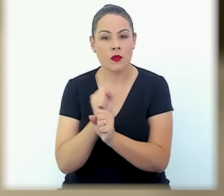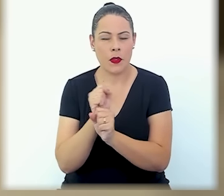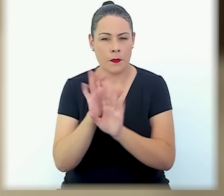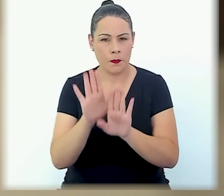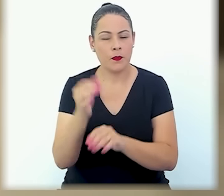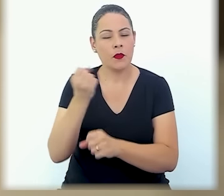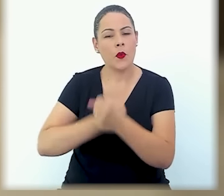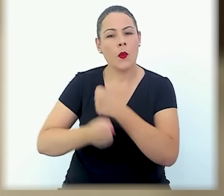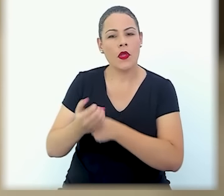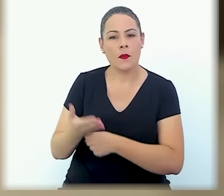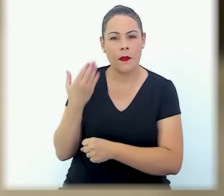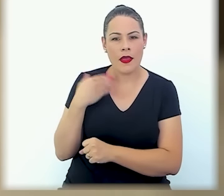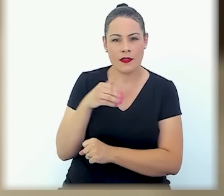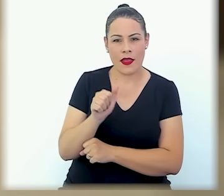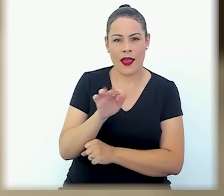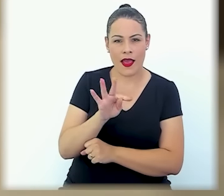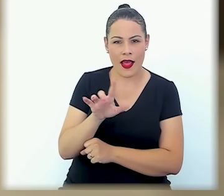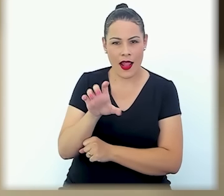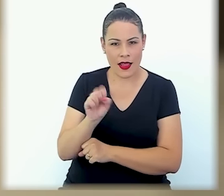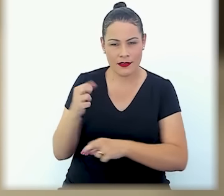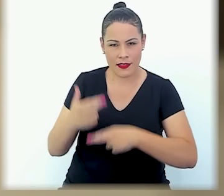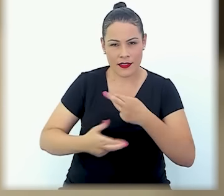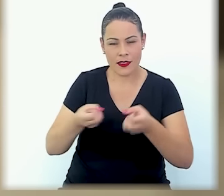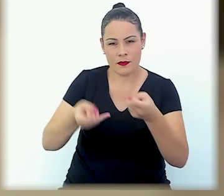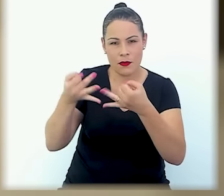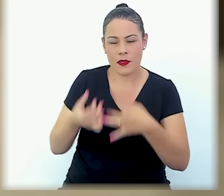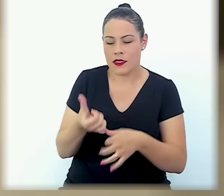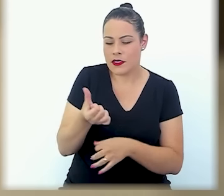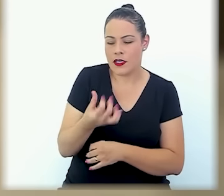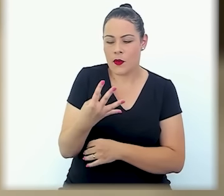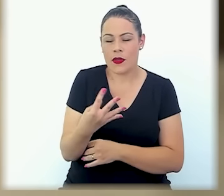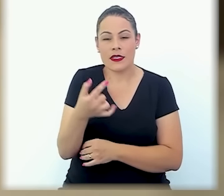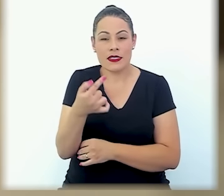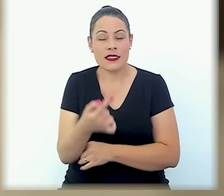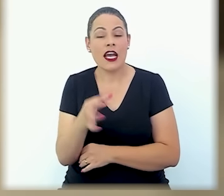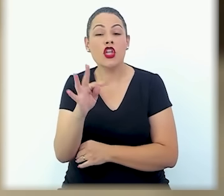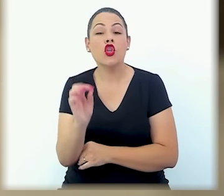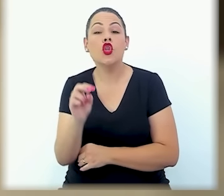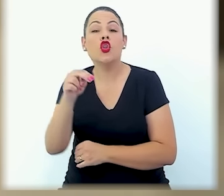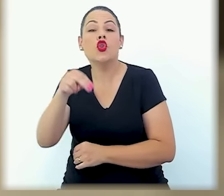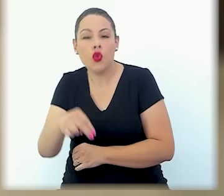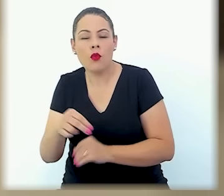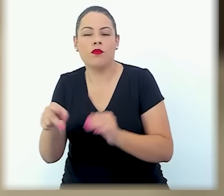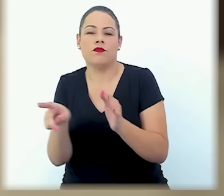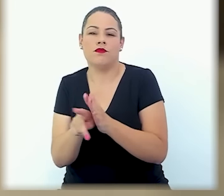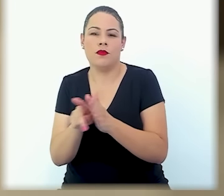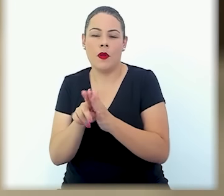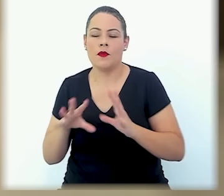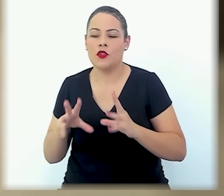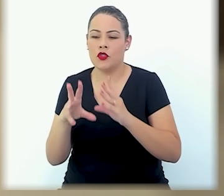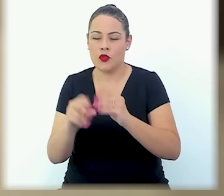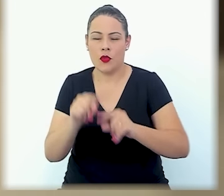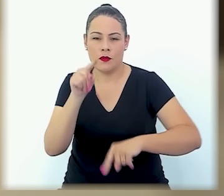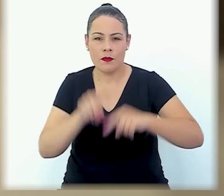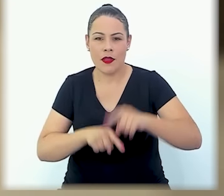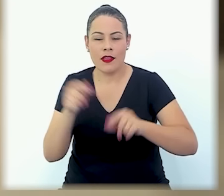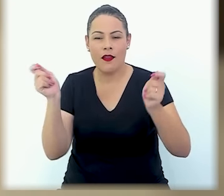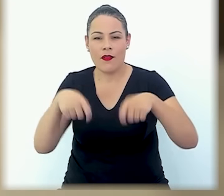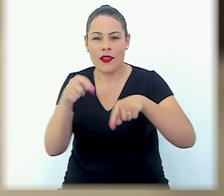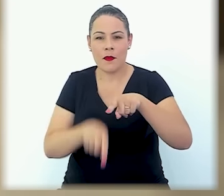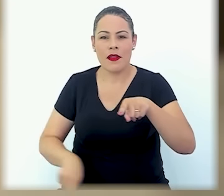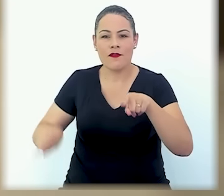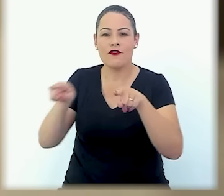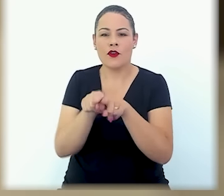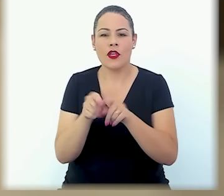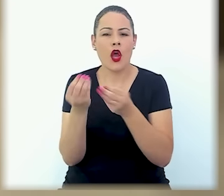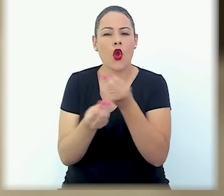anualmente. No ano passado, segundo o Atlas da Reciclagem, foram 647 toneladas de resíduos sólidos